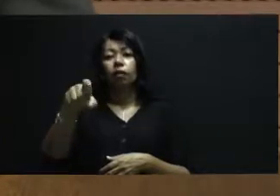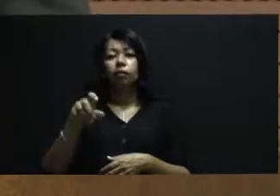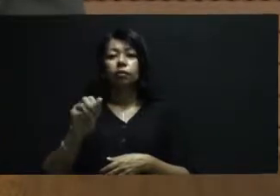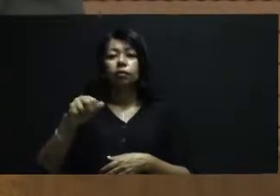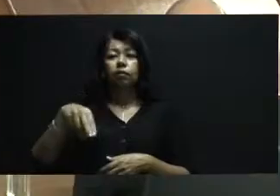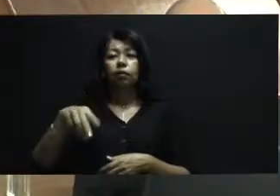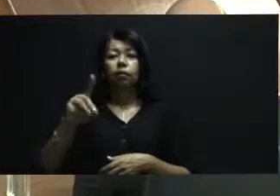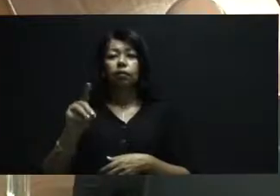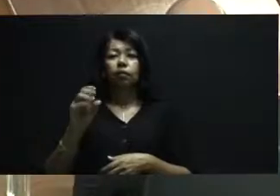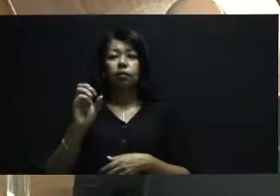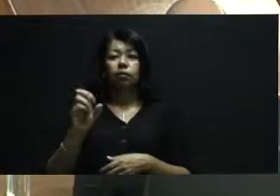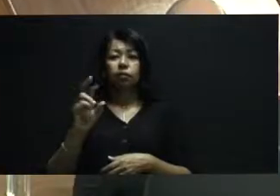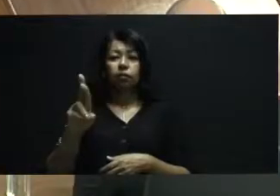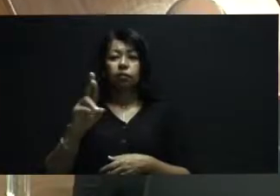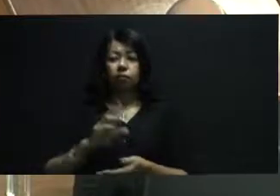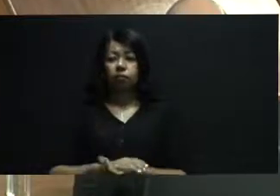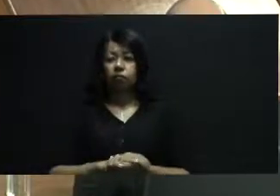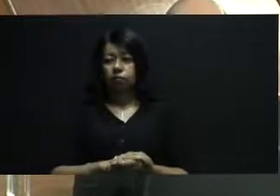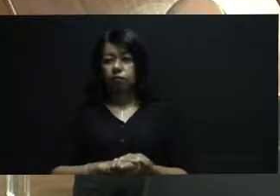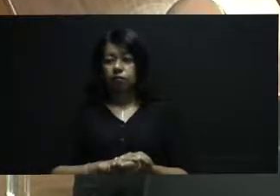Guedes.